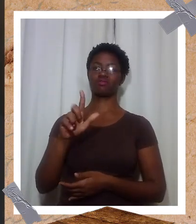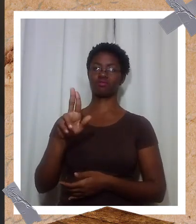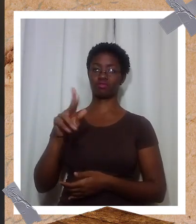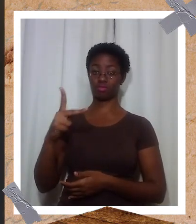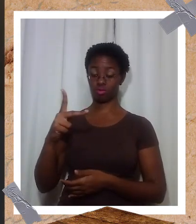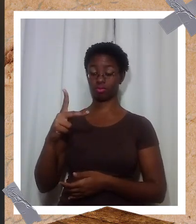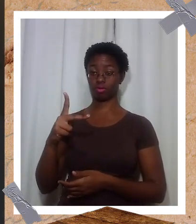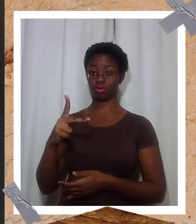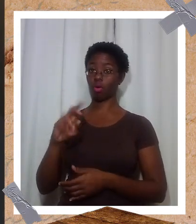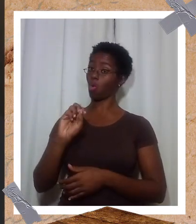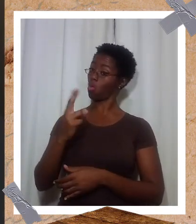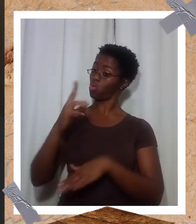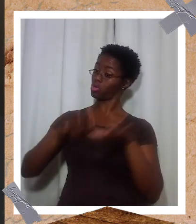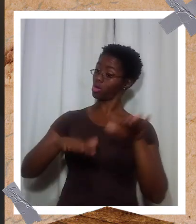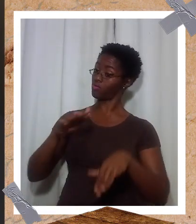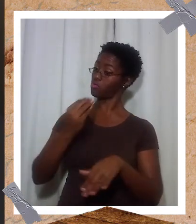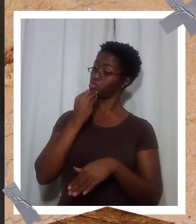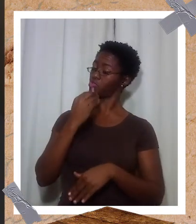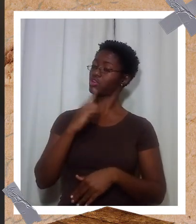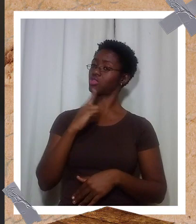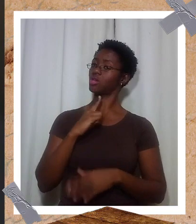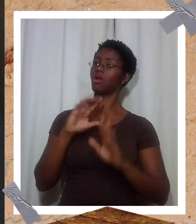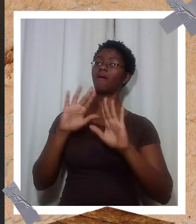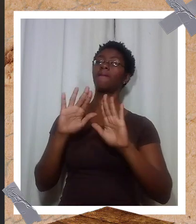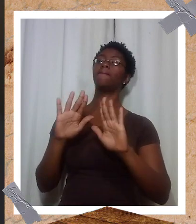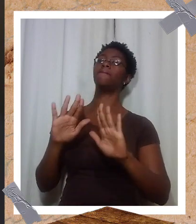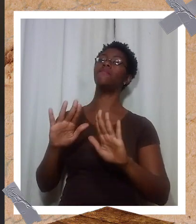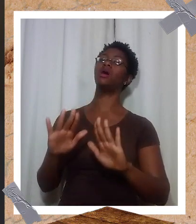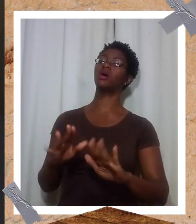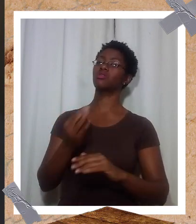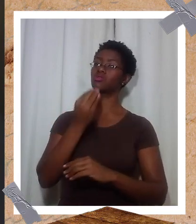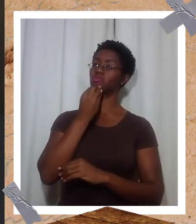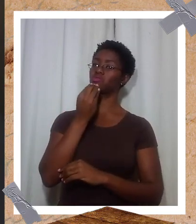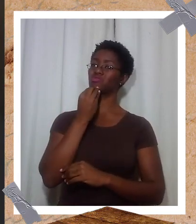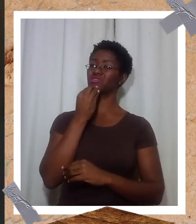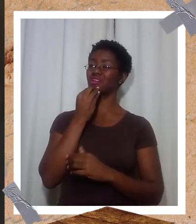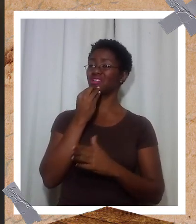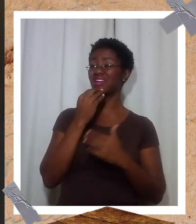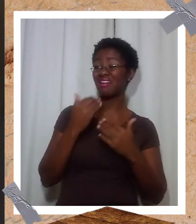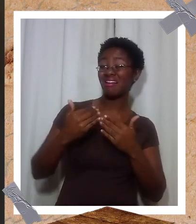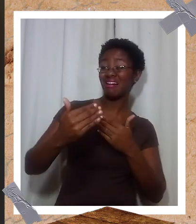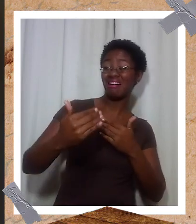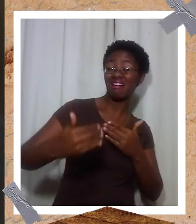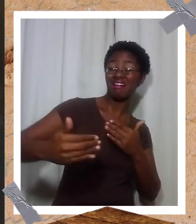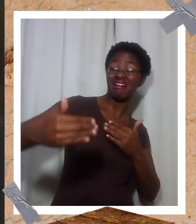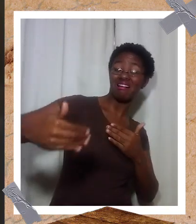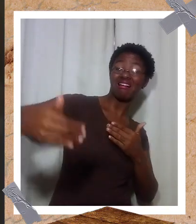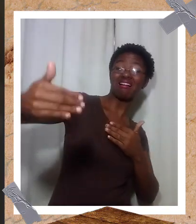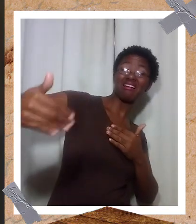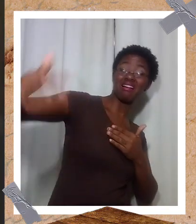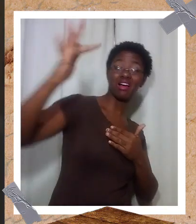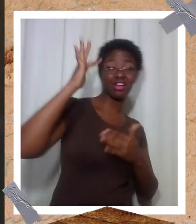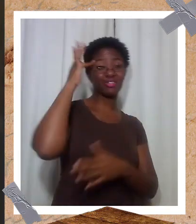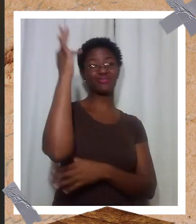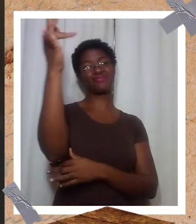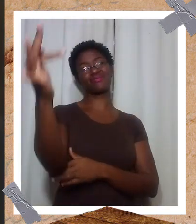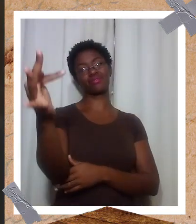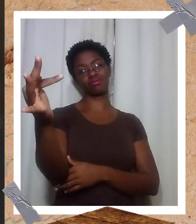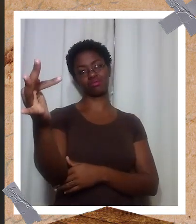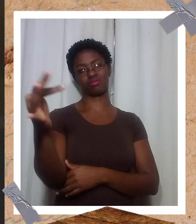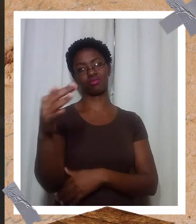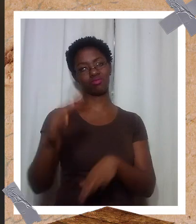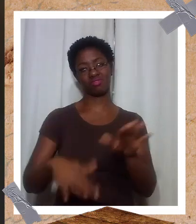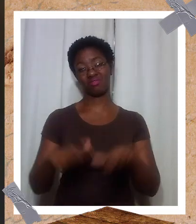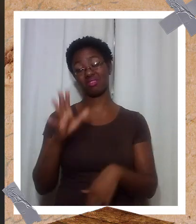teriam oportunidade, mas essa oportunidade ela teria sido postergada, ela poderia ser um pouquinho mais